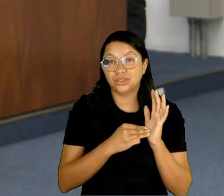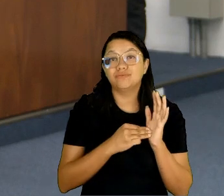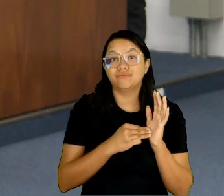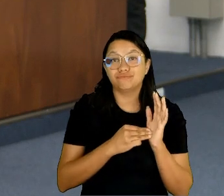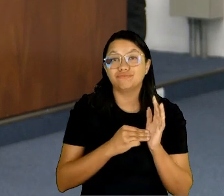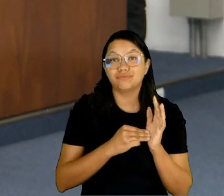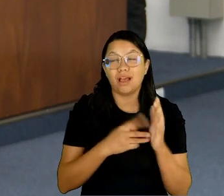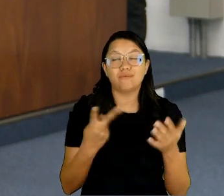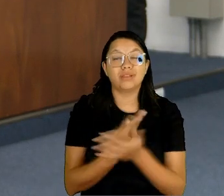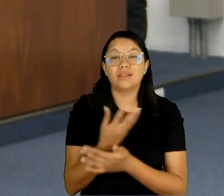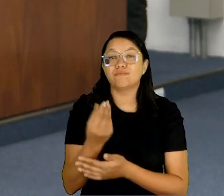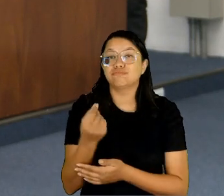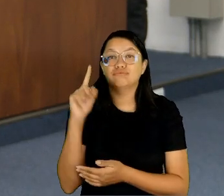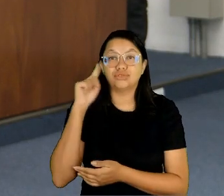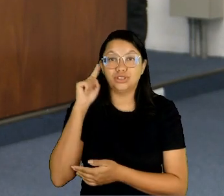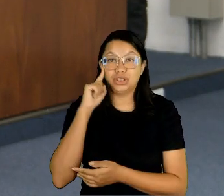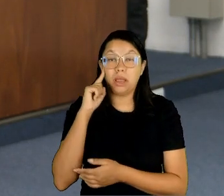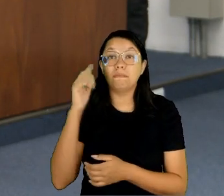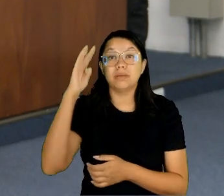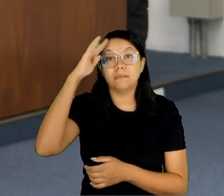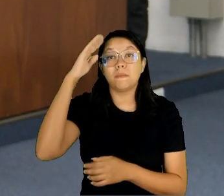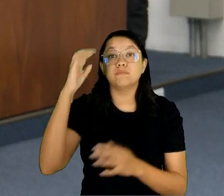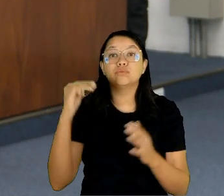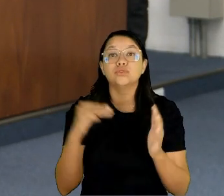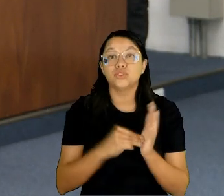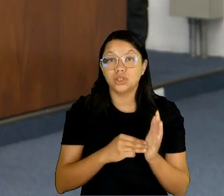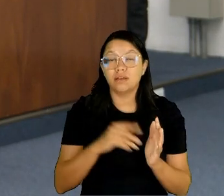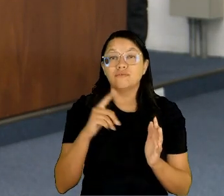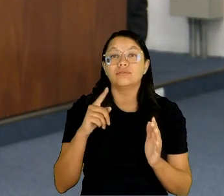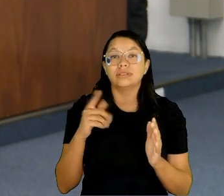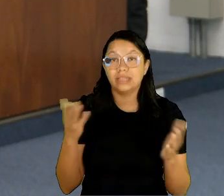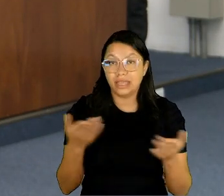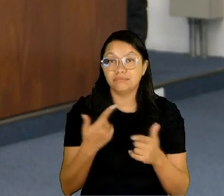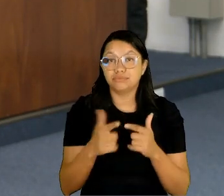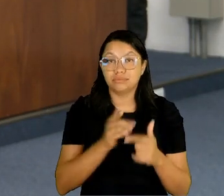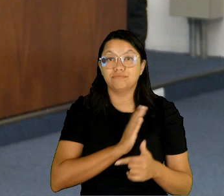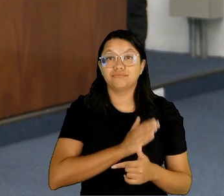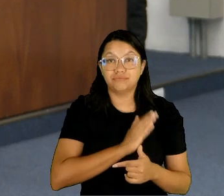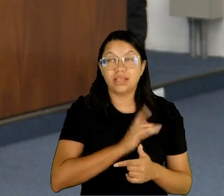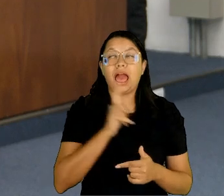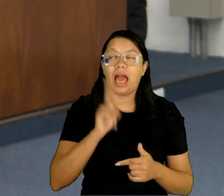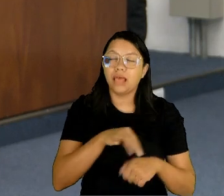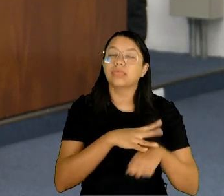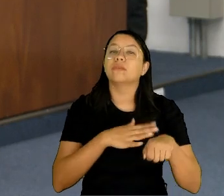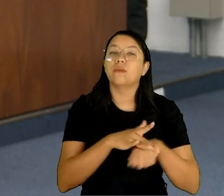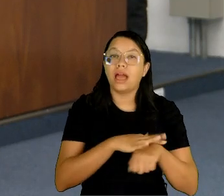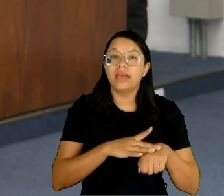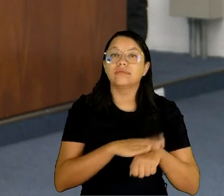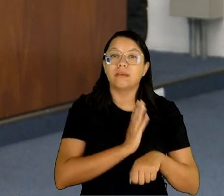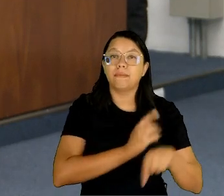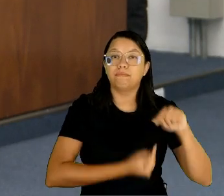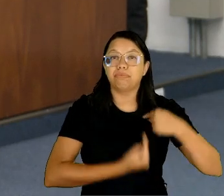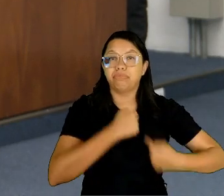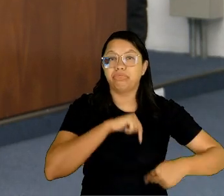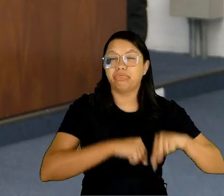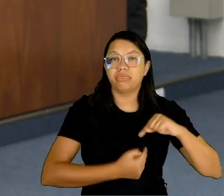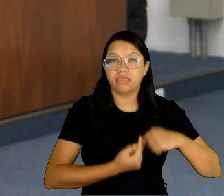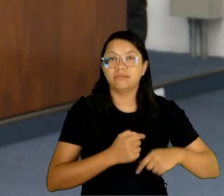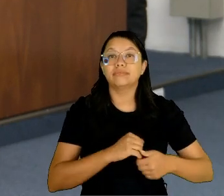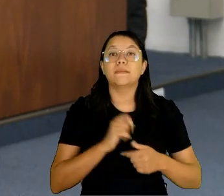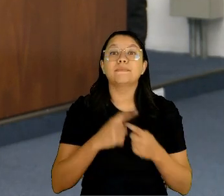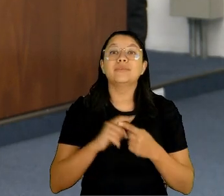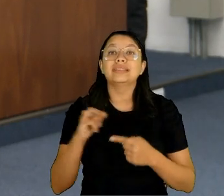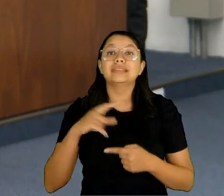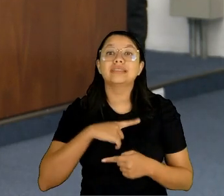bem prevalente no nosso dia a dia, e a principal causa de insuficiência cardíaca vai ser doença coronariana, porque se teve